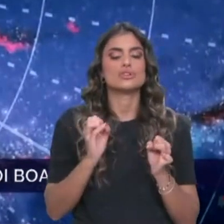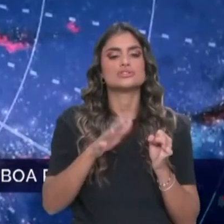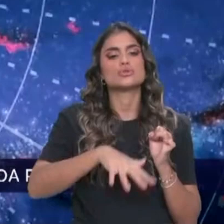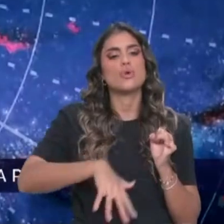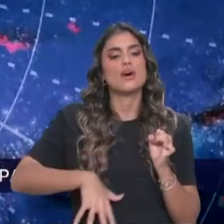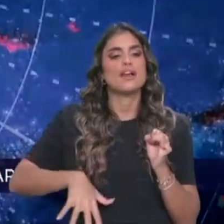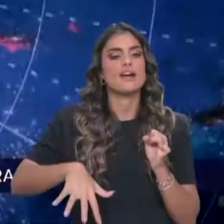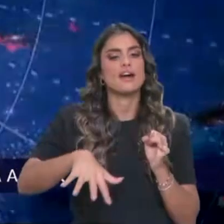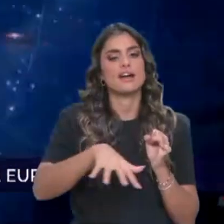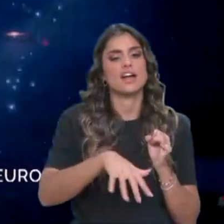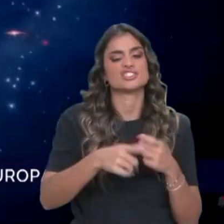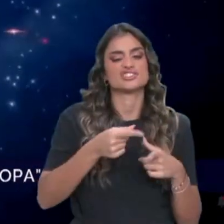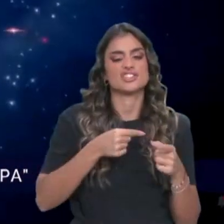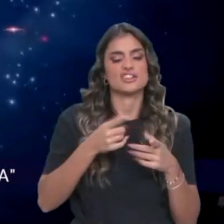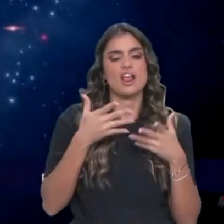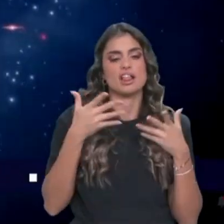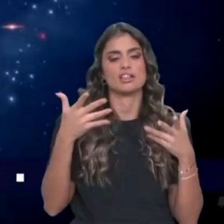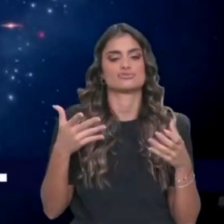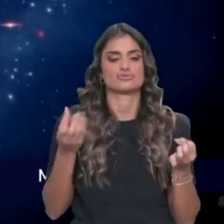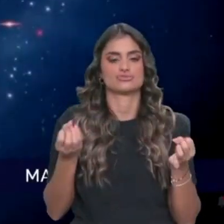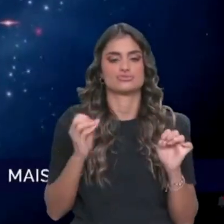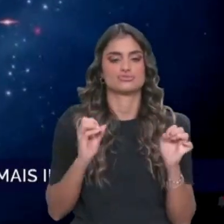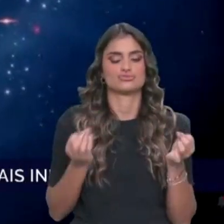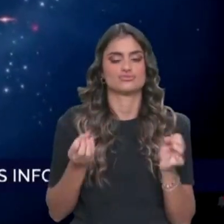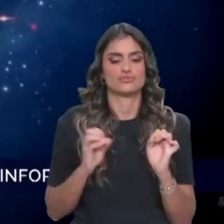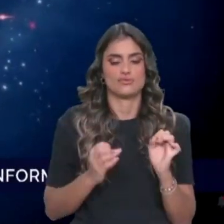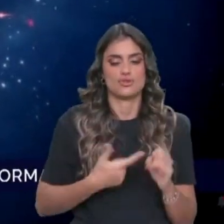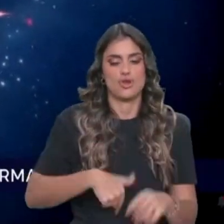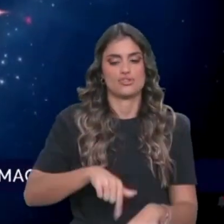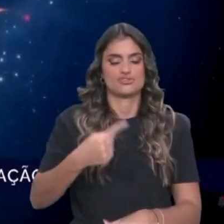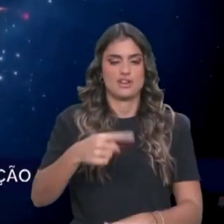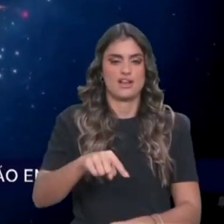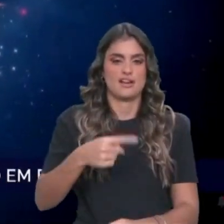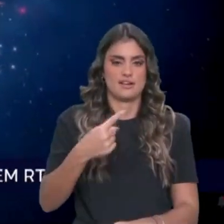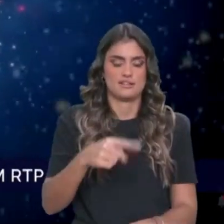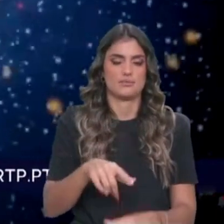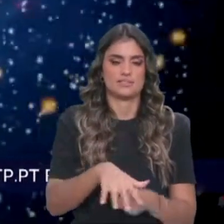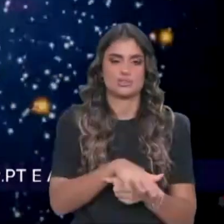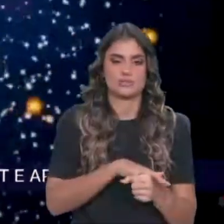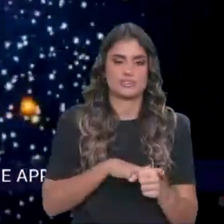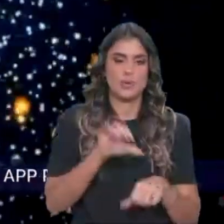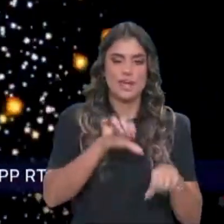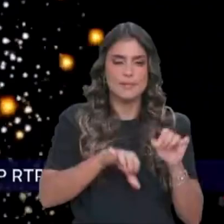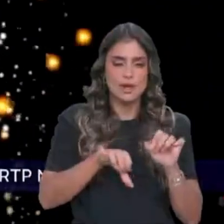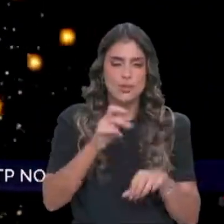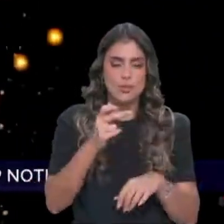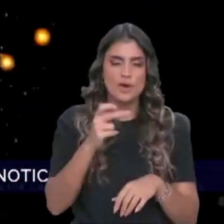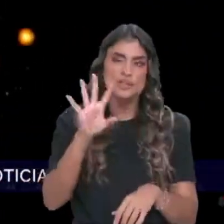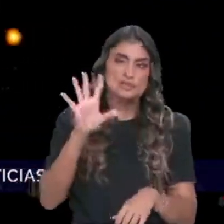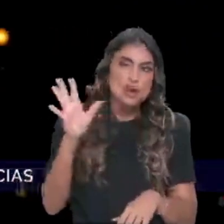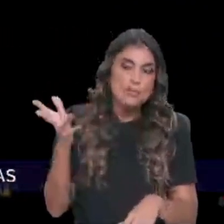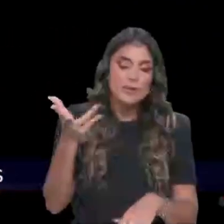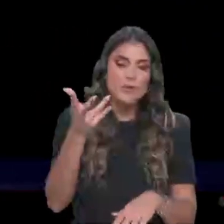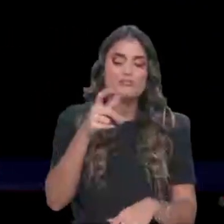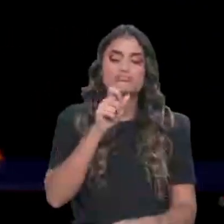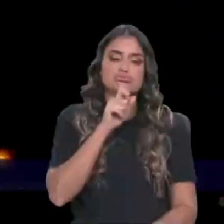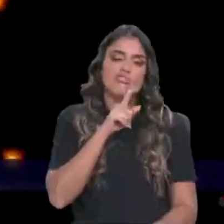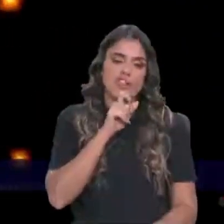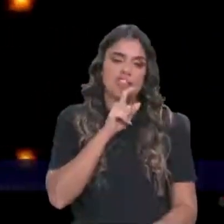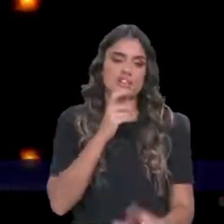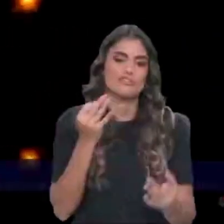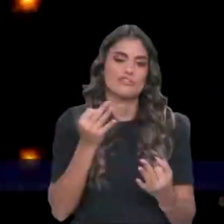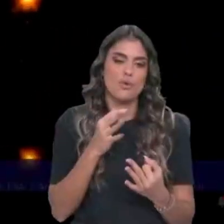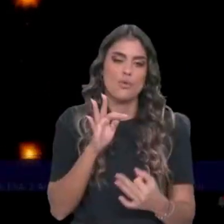onde existam estrelas grandes. E, portanto, nós temos aqui um mistério delicioso, químico e astronómico, que é, muito provavelmente,